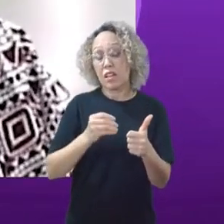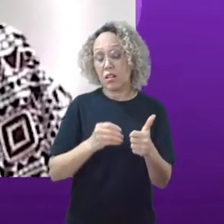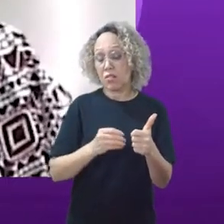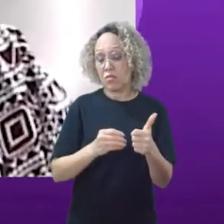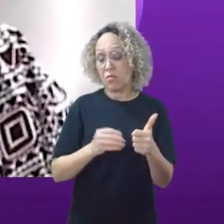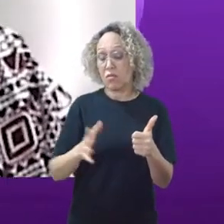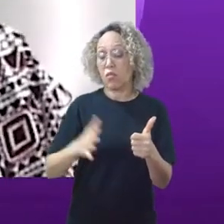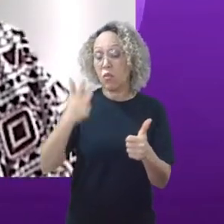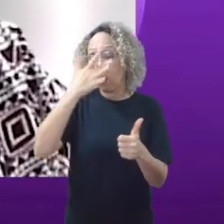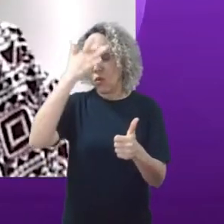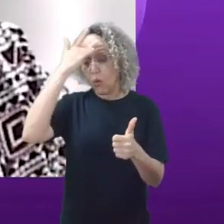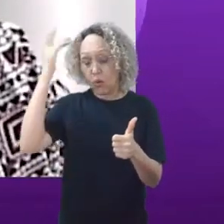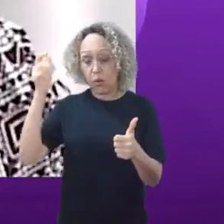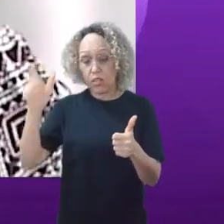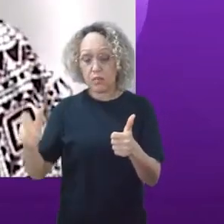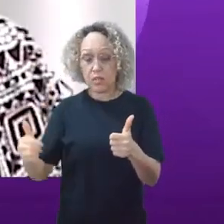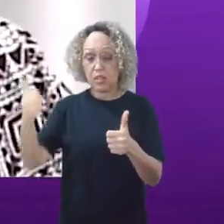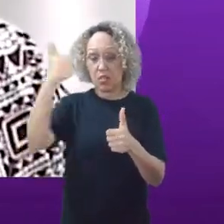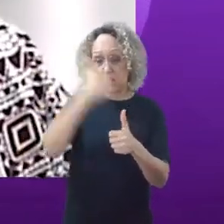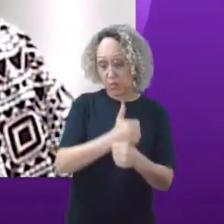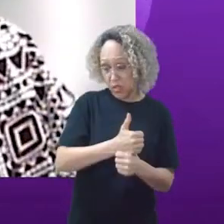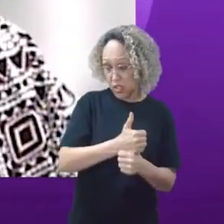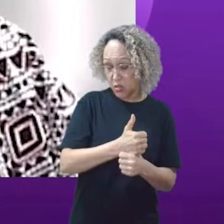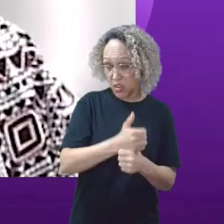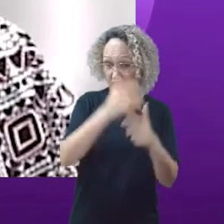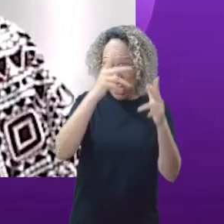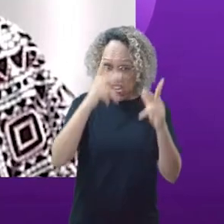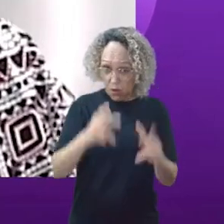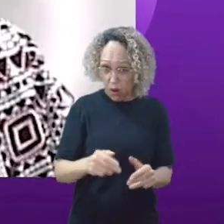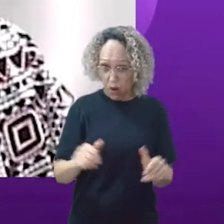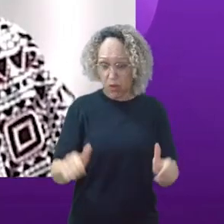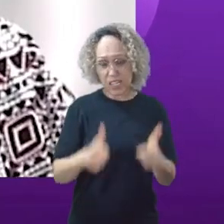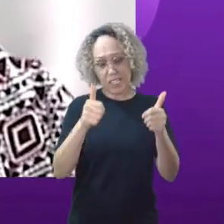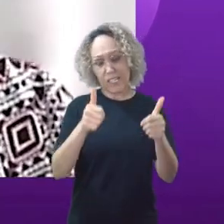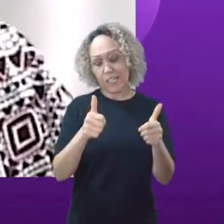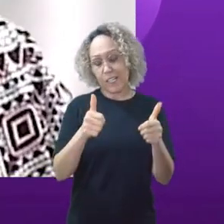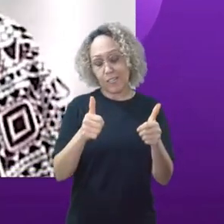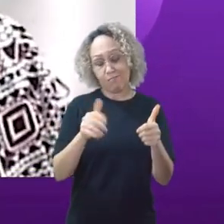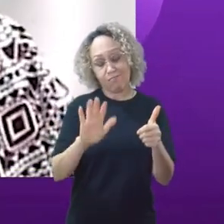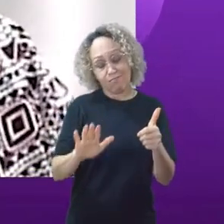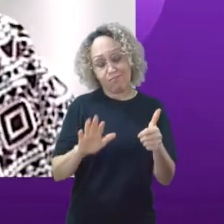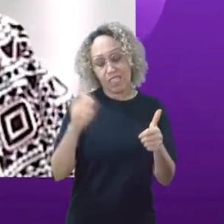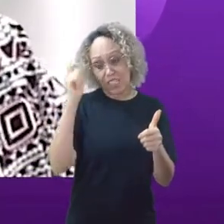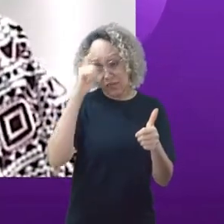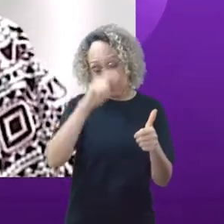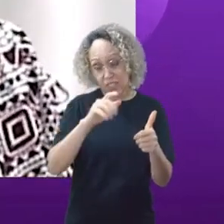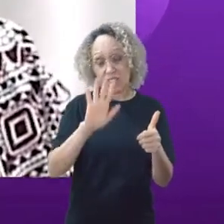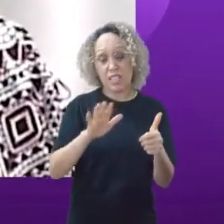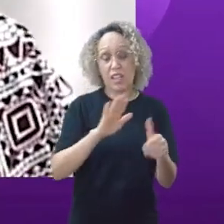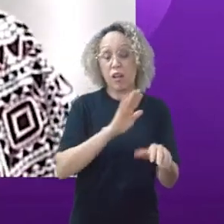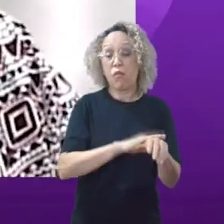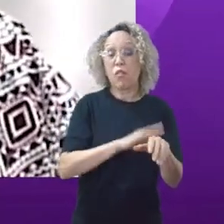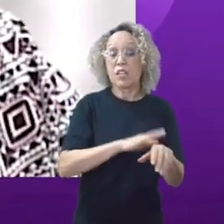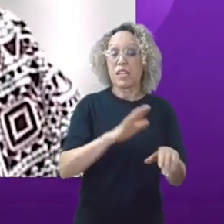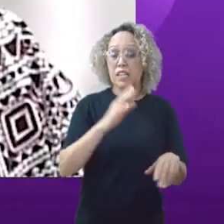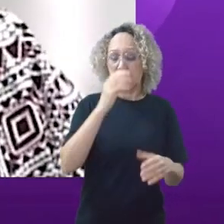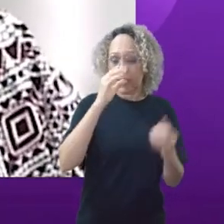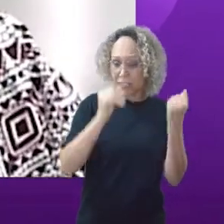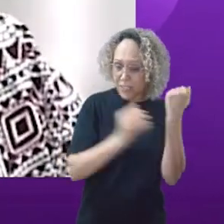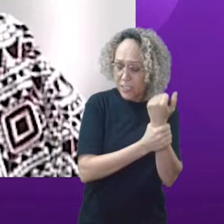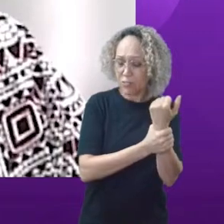com qualidade igual. Essa é uma discussão importante porque ajuda as pessoas a